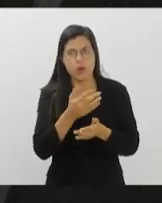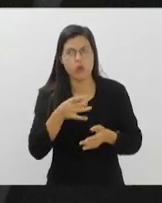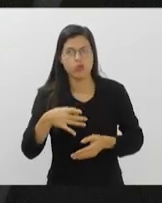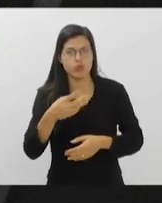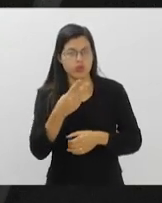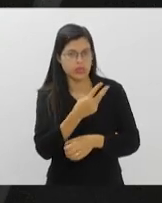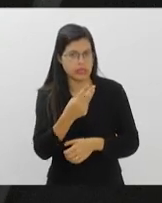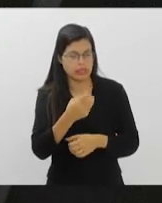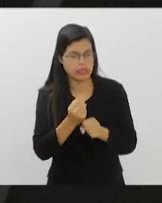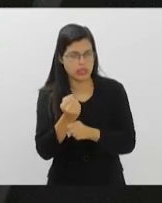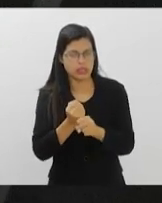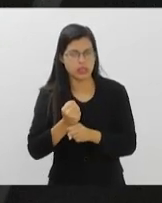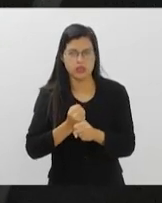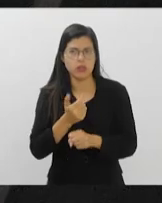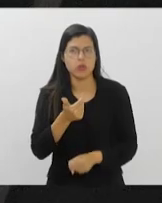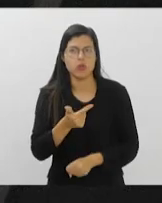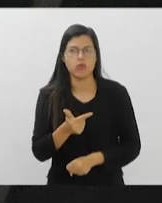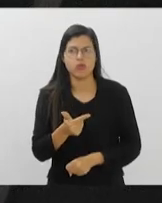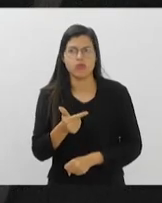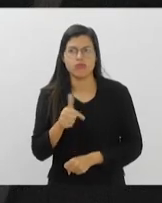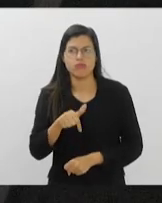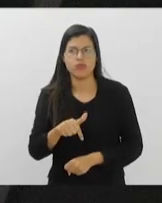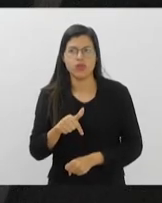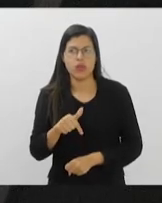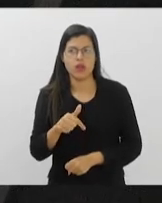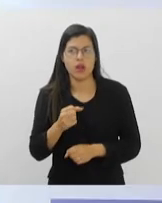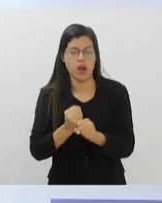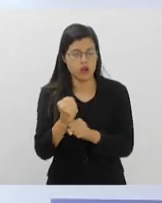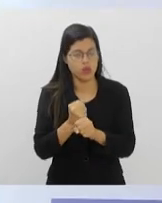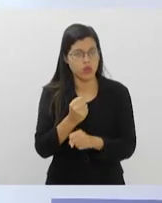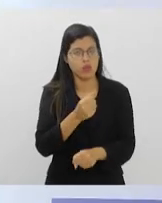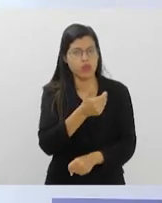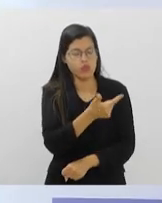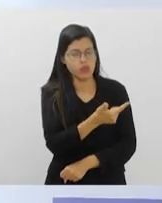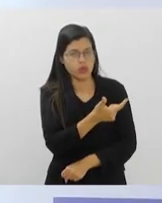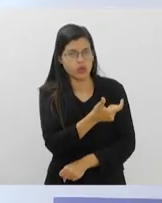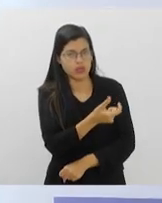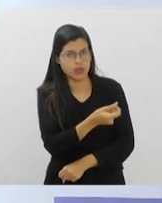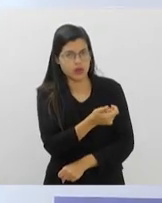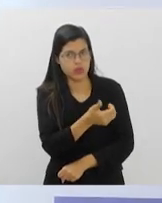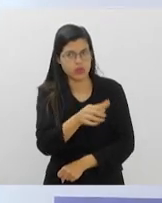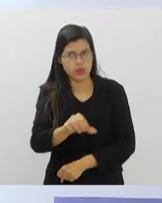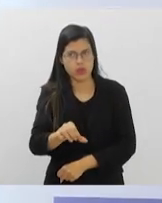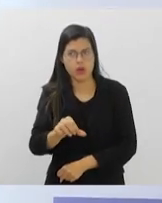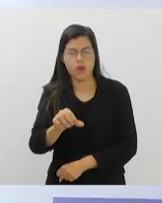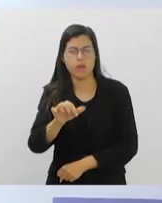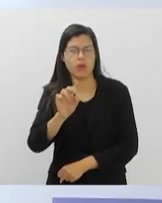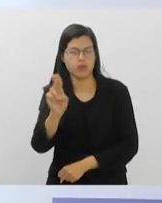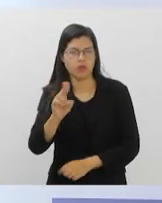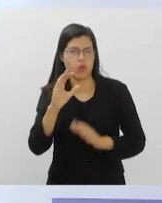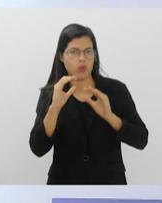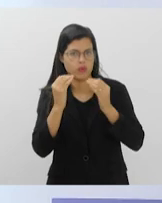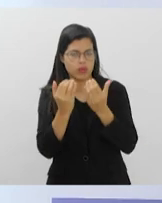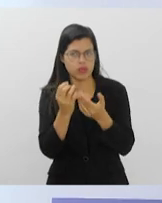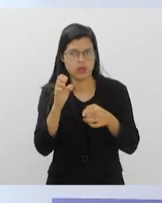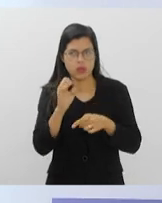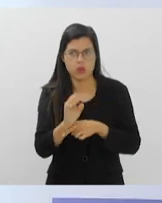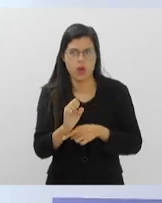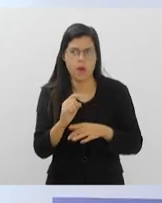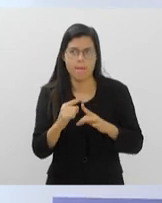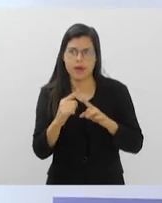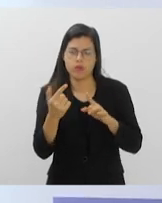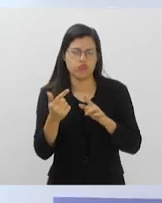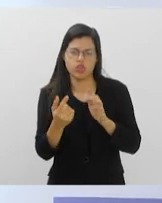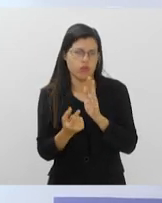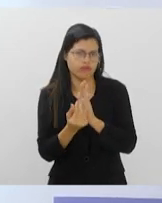tem eh essa inclusão foi em 2019 para uma utilização da Conferência estadual mesmo assim não foi previsto no